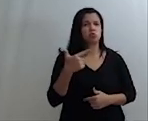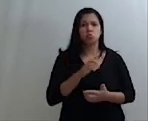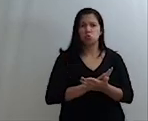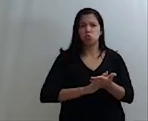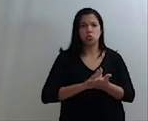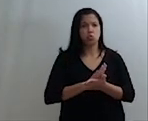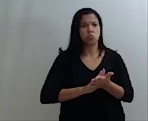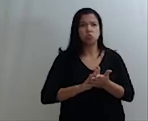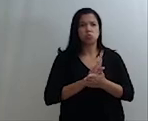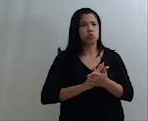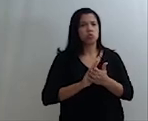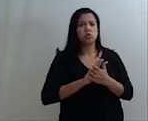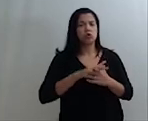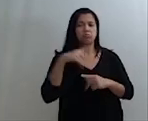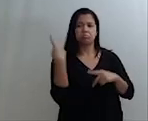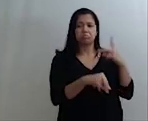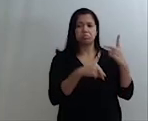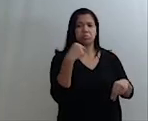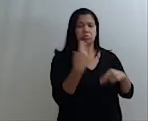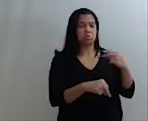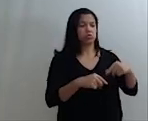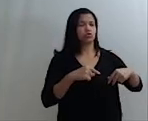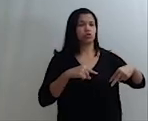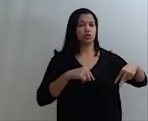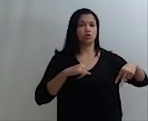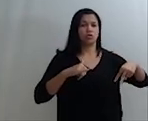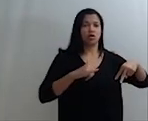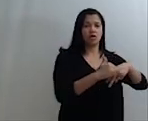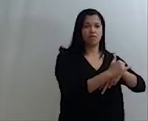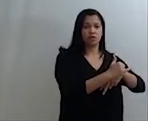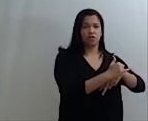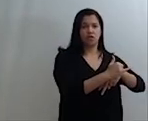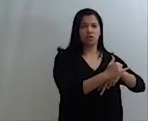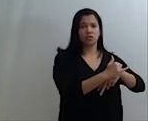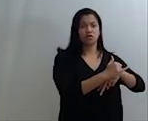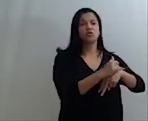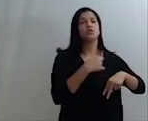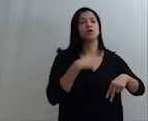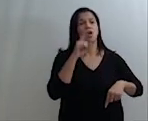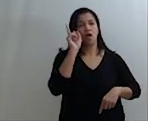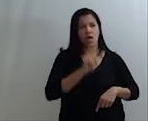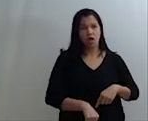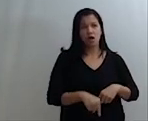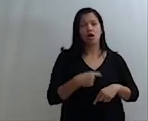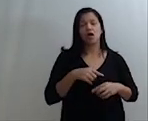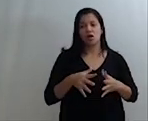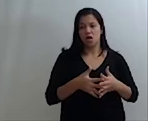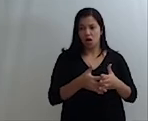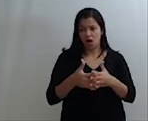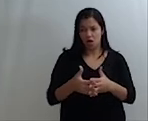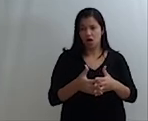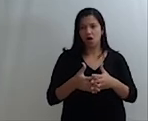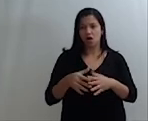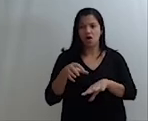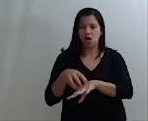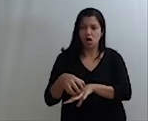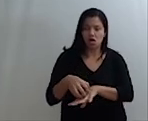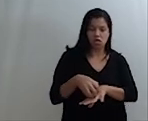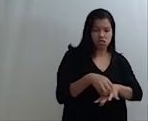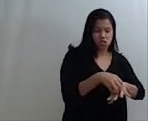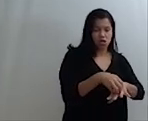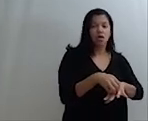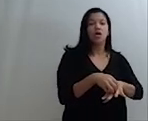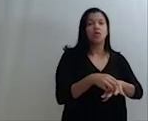a vítima foi arrestada uma caminhonete pertencente ao paciente foi arrestada um